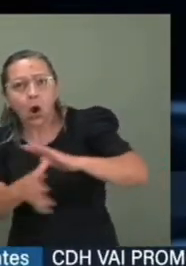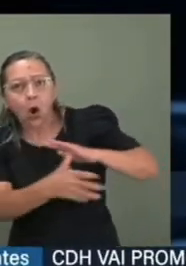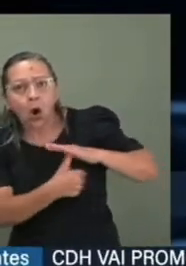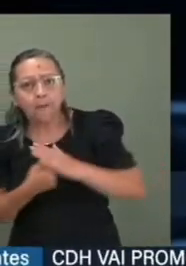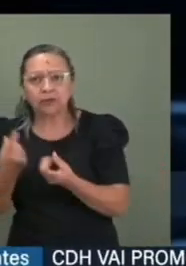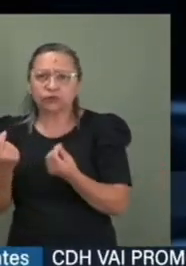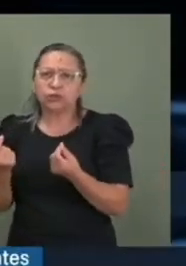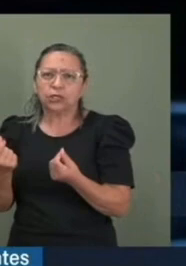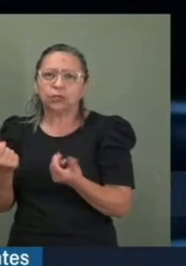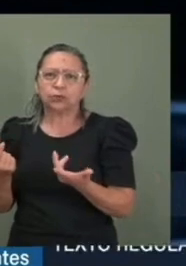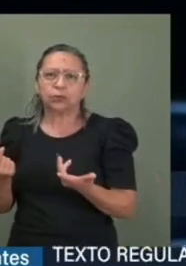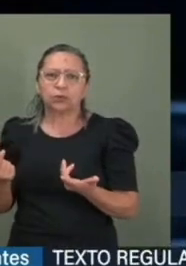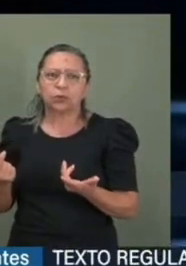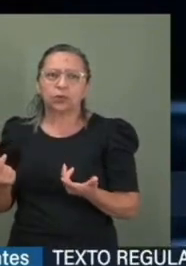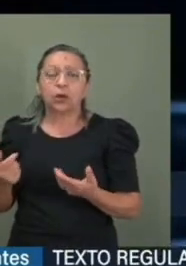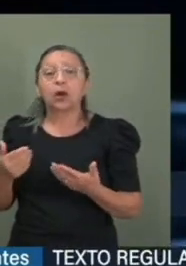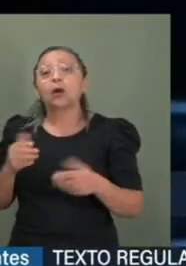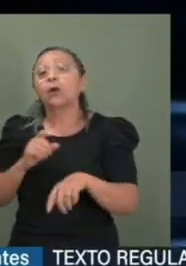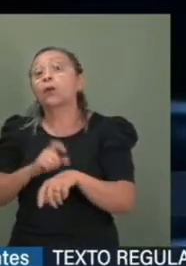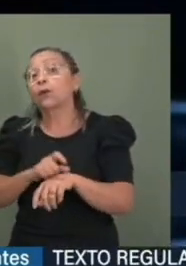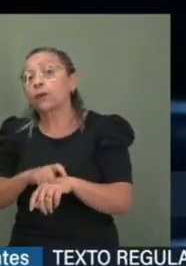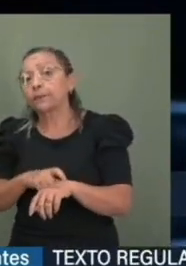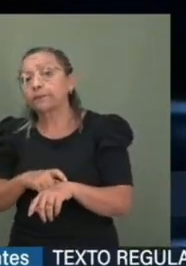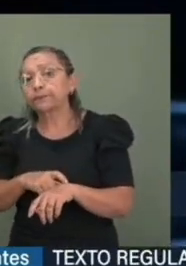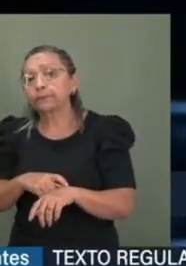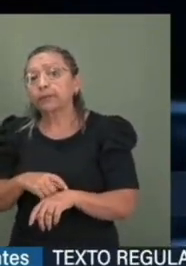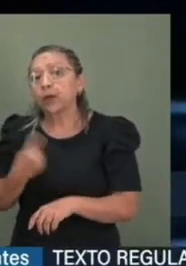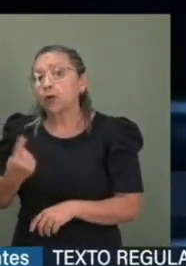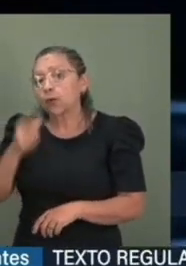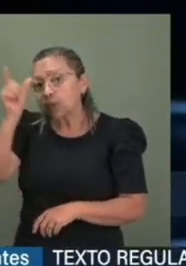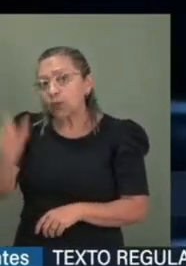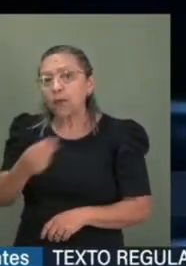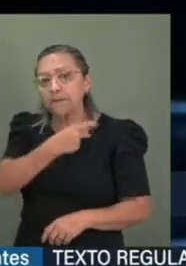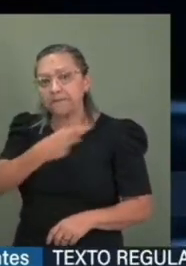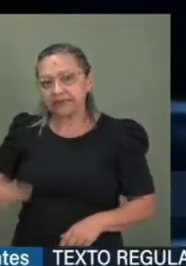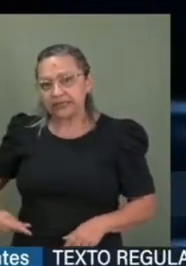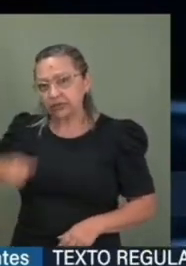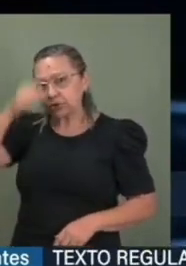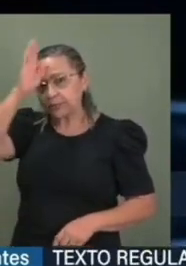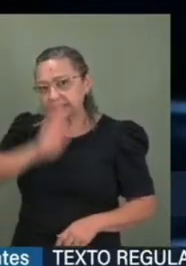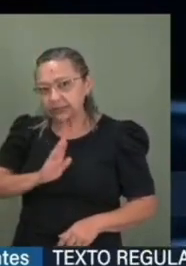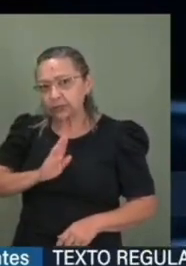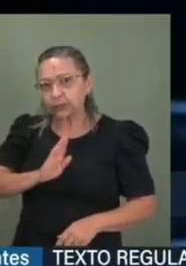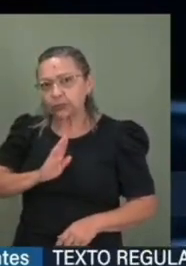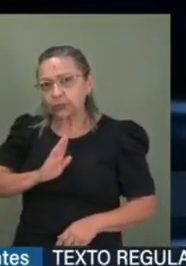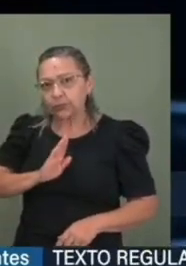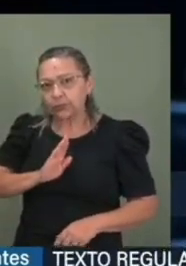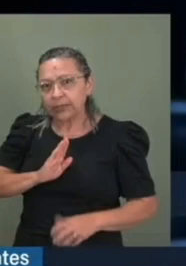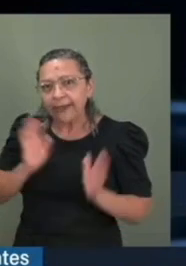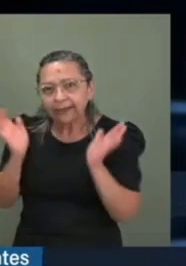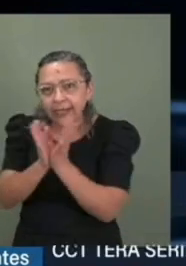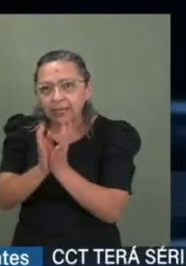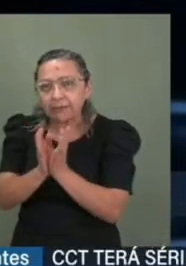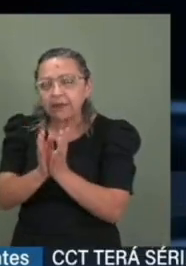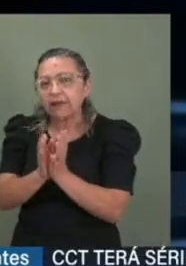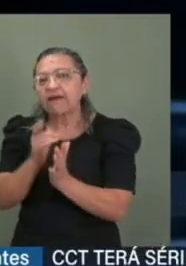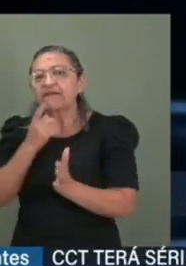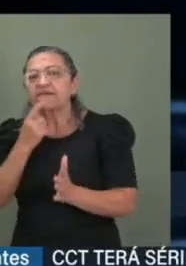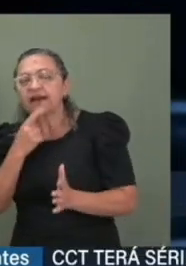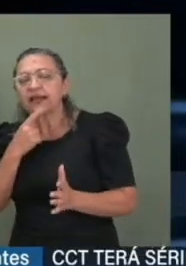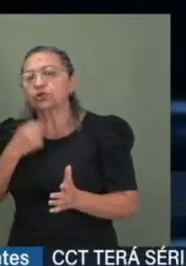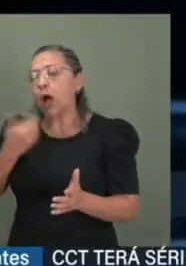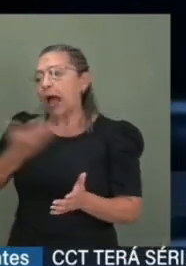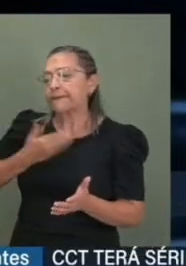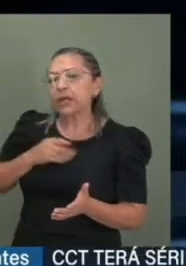público quando um presidente da república o governo instalado se diz amigo de